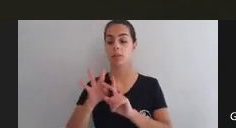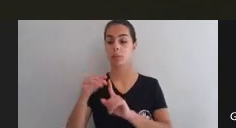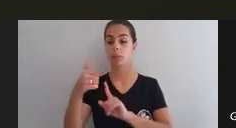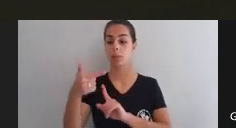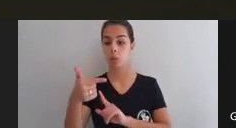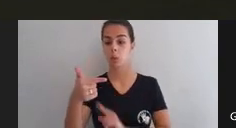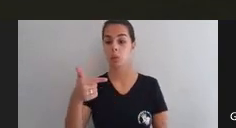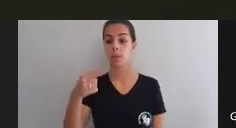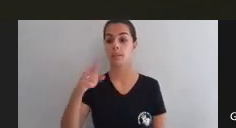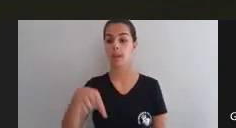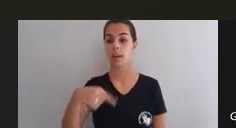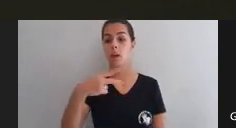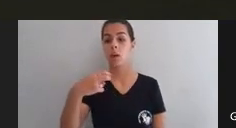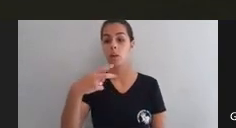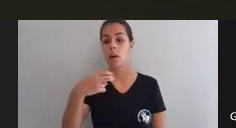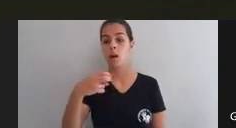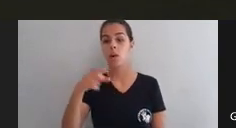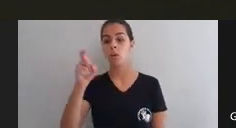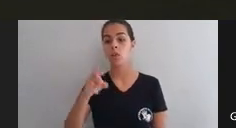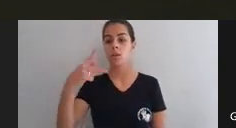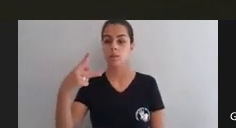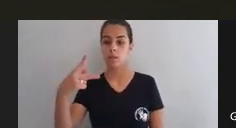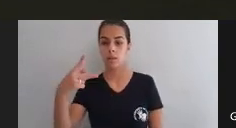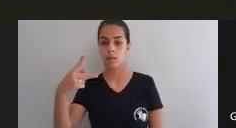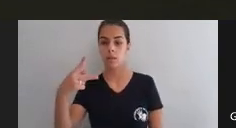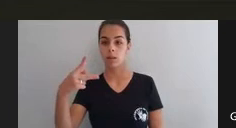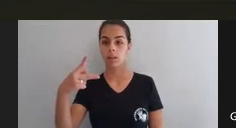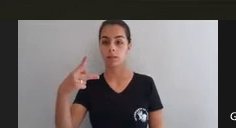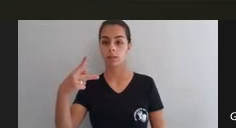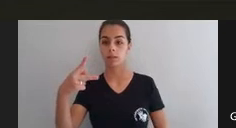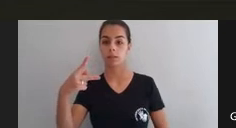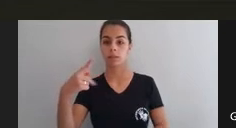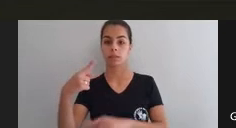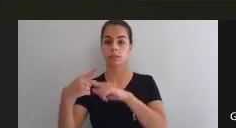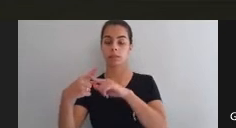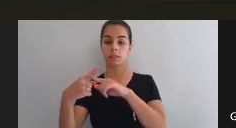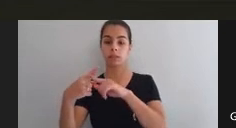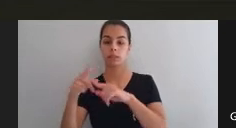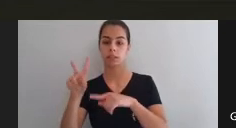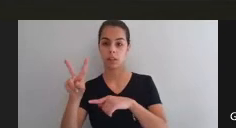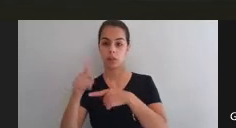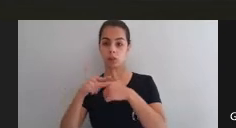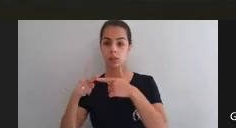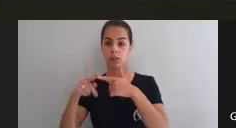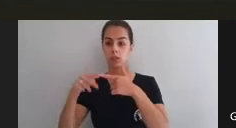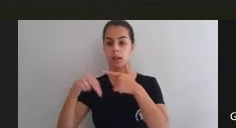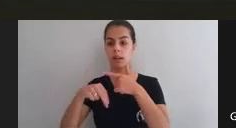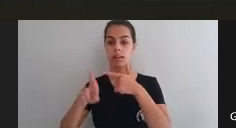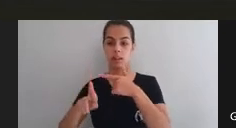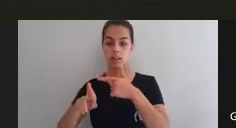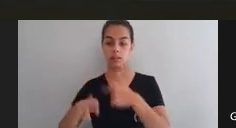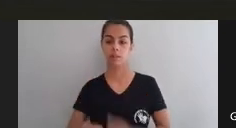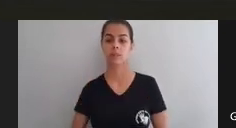ser igual a XP vezes V dividido por NR.